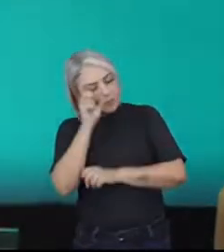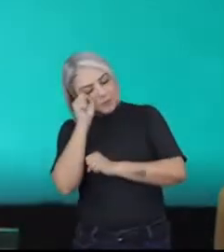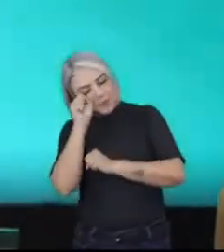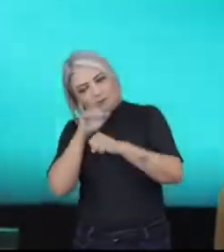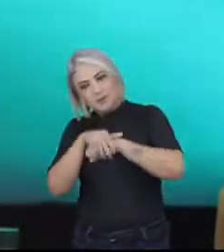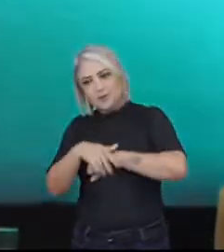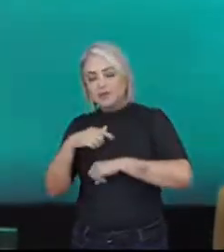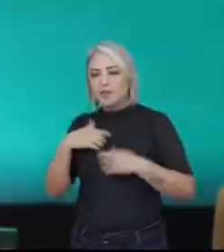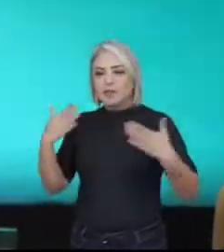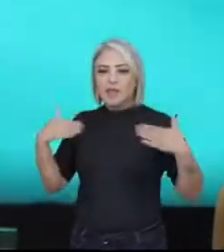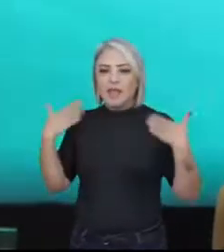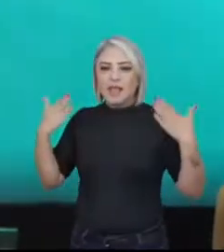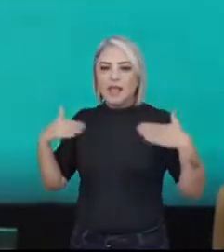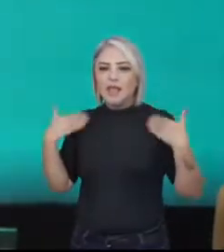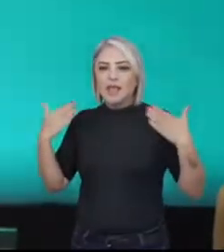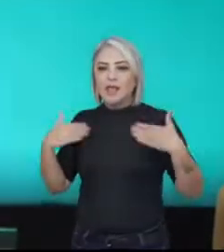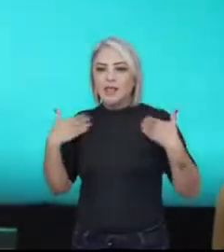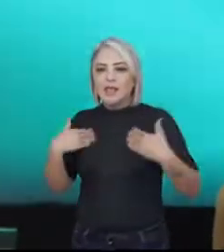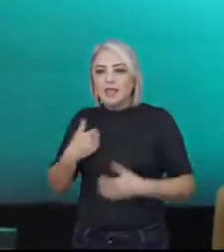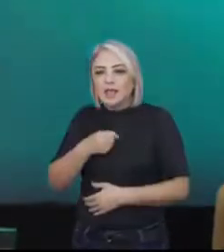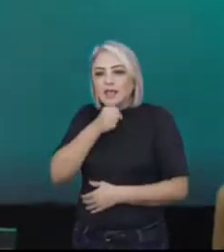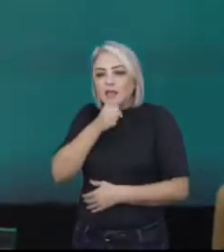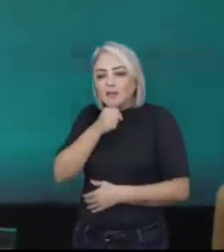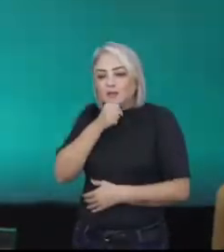a avó que,